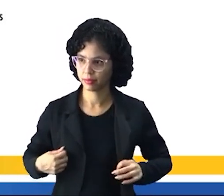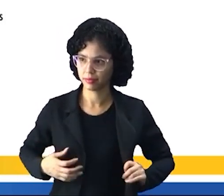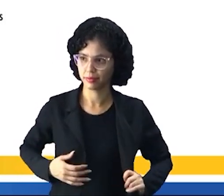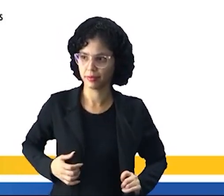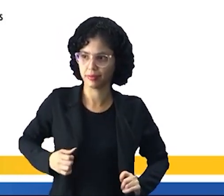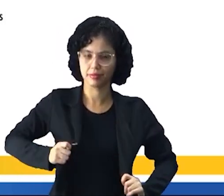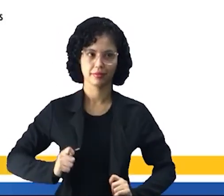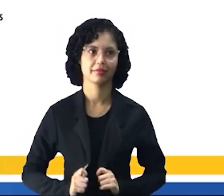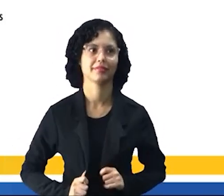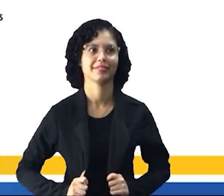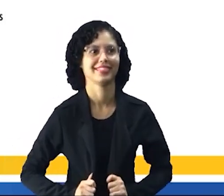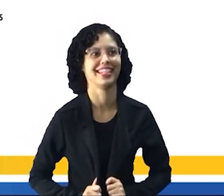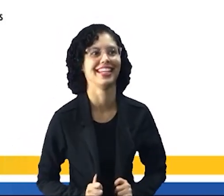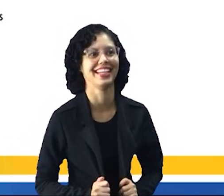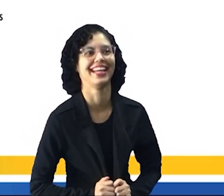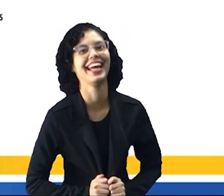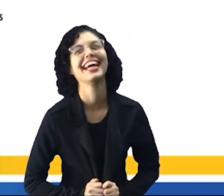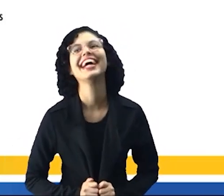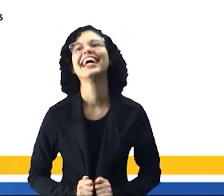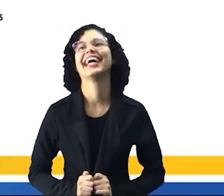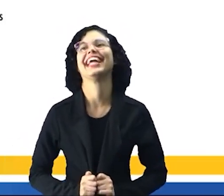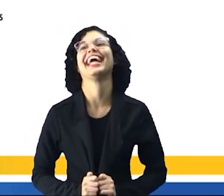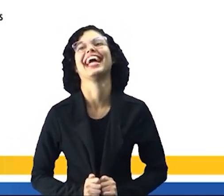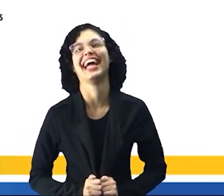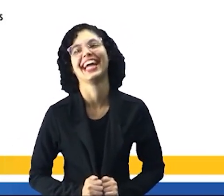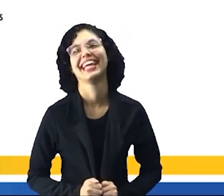Não, esse eu não vou falar, não.